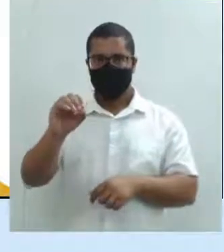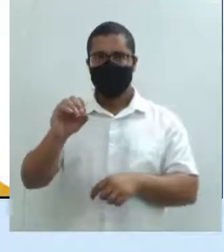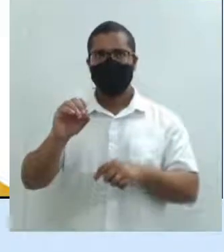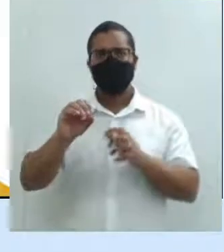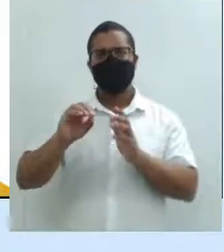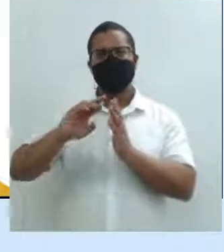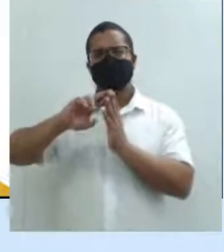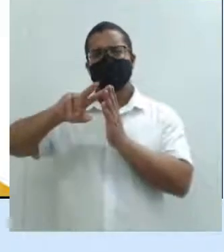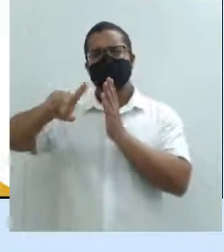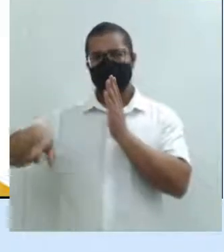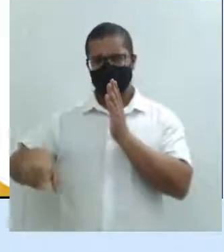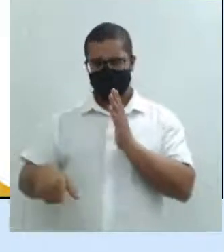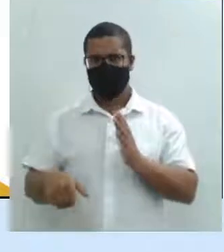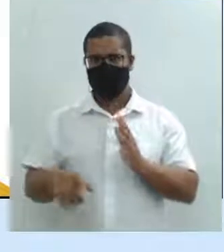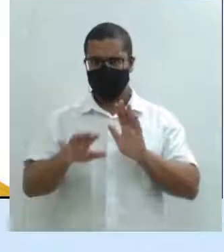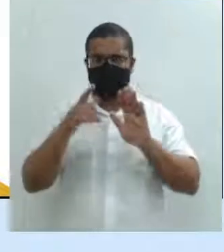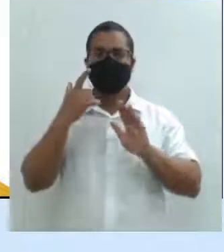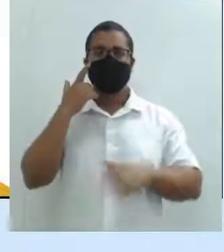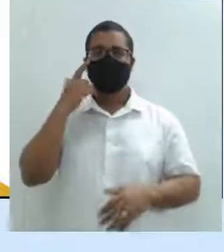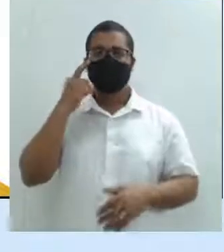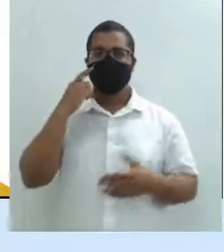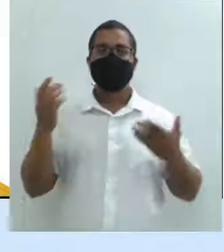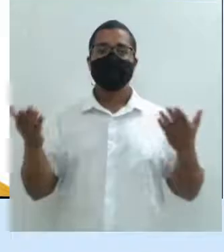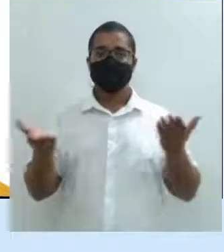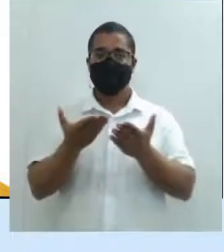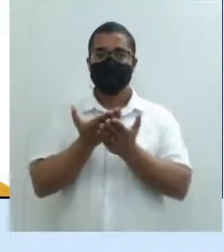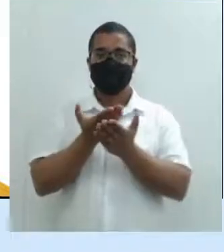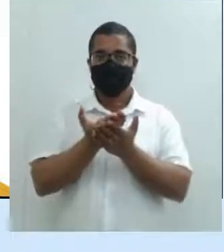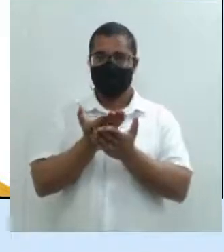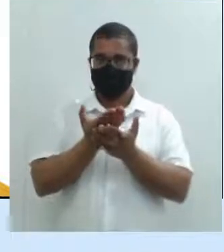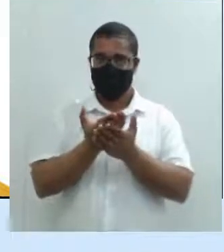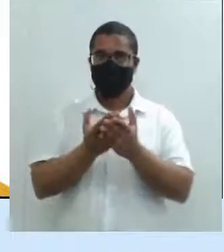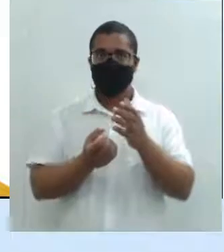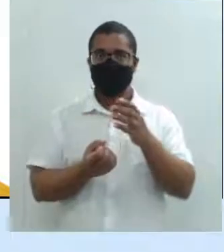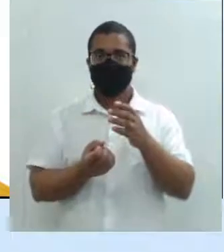separei para vocês. Vamos iniciar nossa aula de hoje